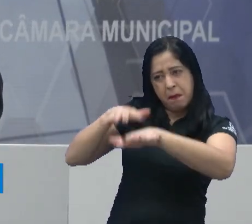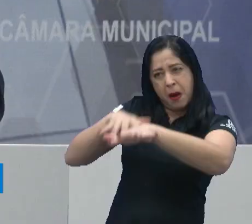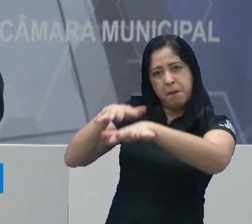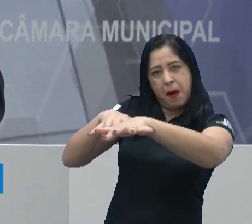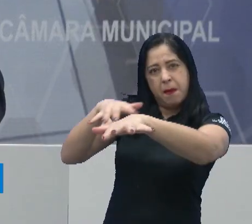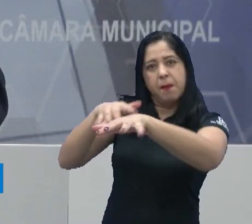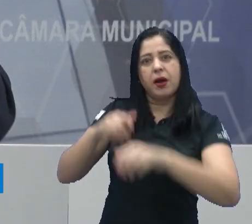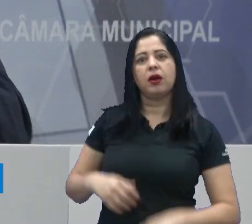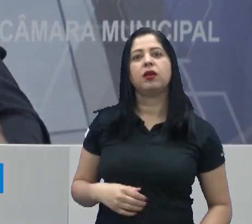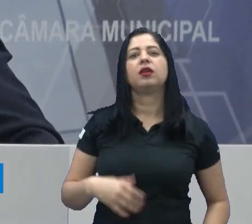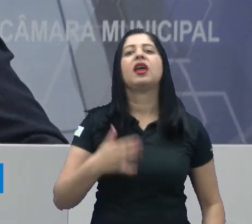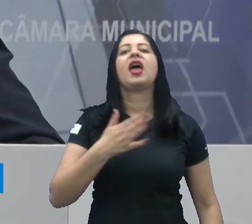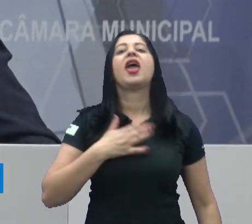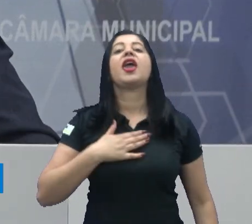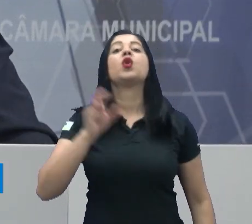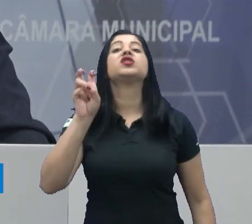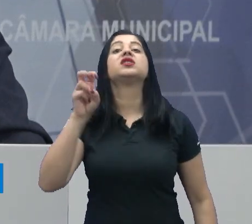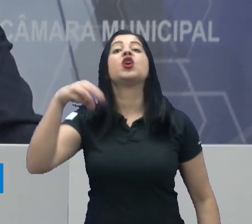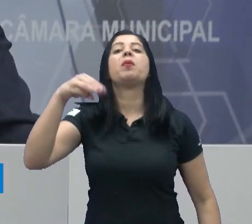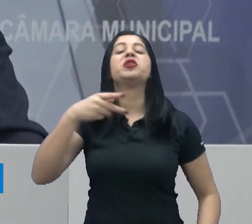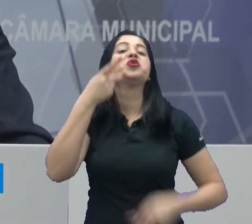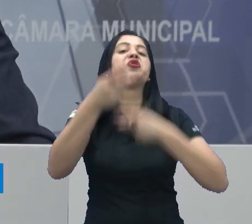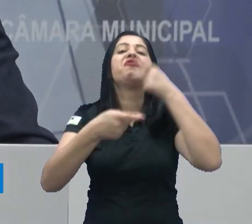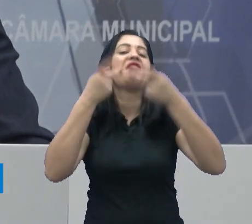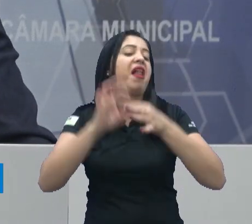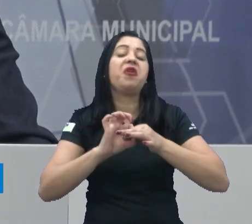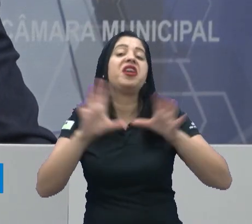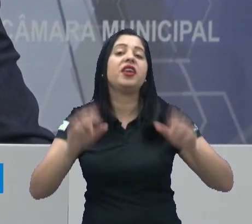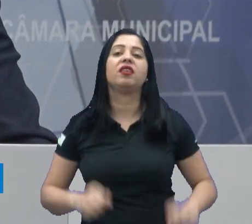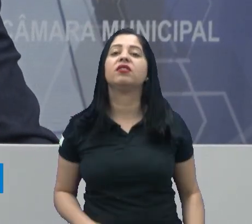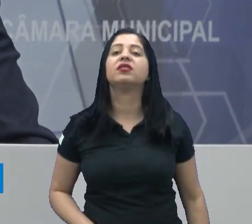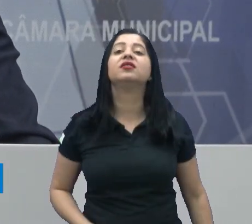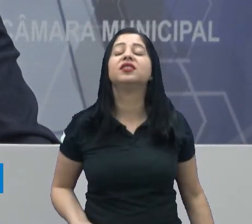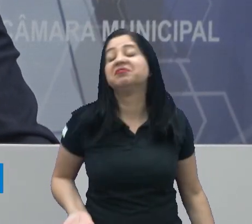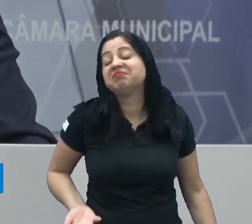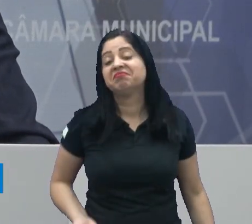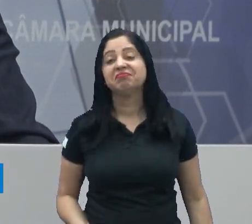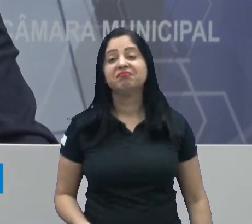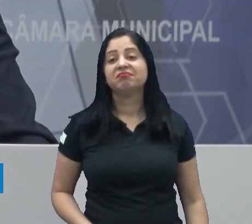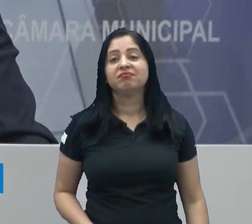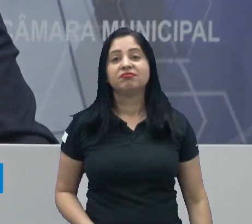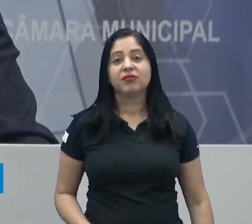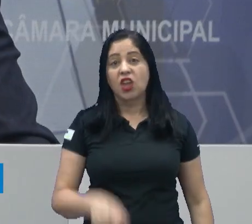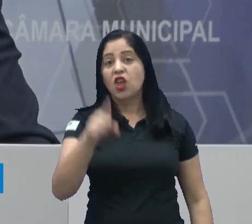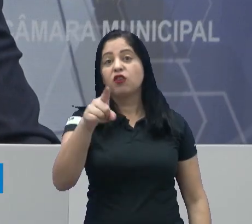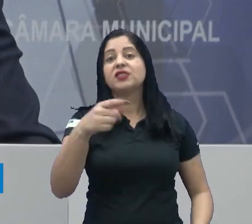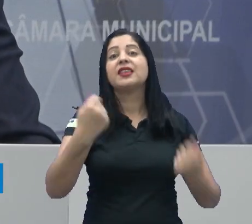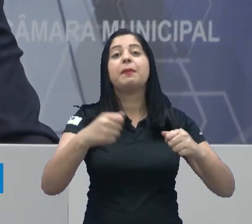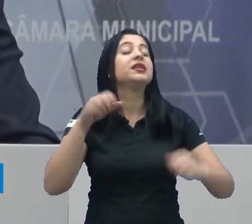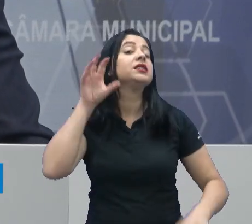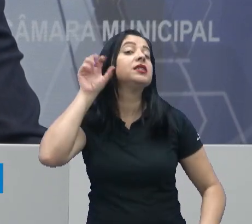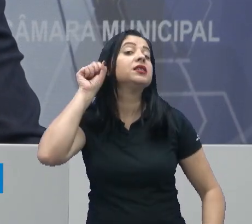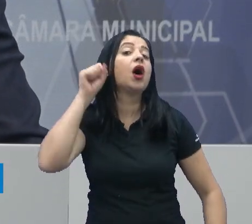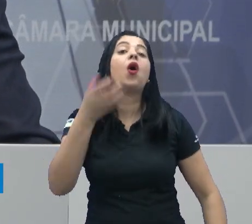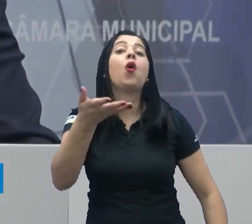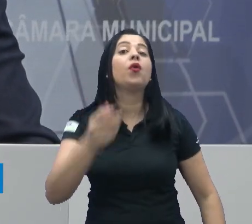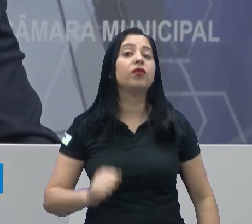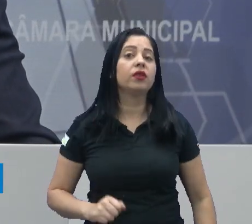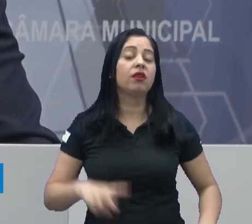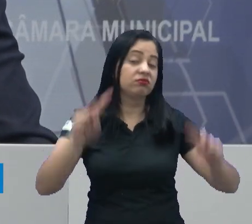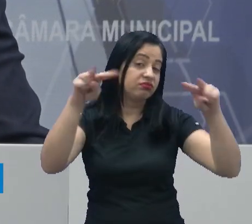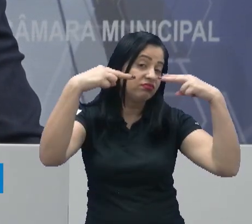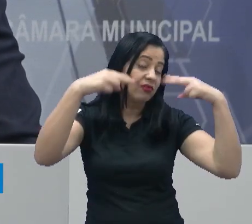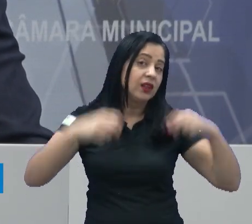é livre e eu falo o que eu quiser. E Vossa Excelência, e vocês têm que escutar. Então, quero